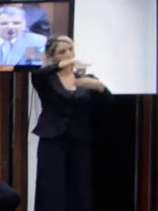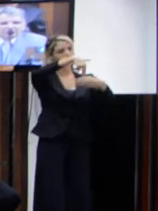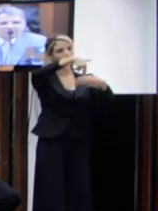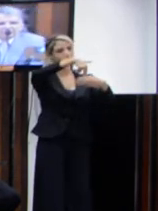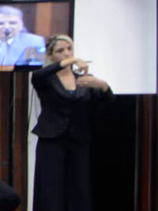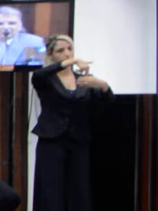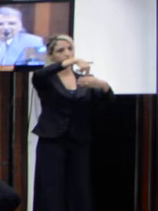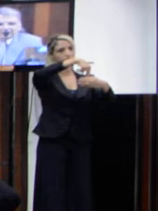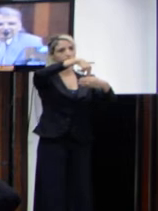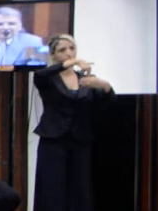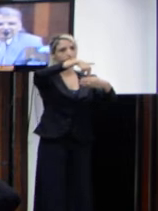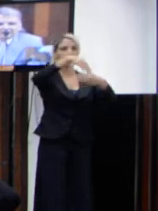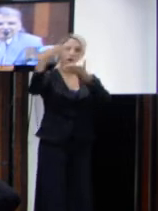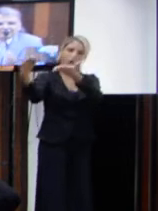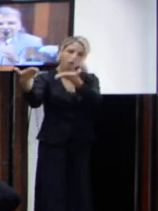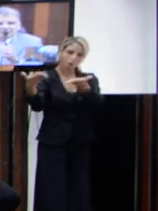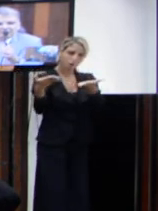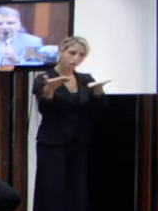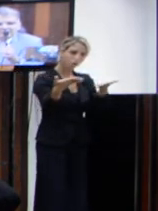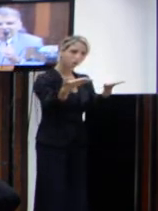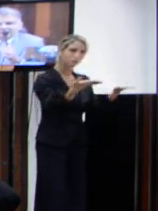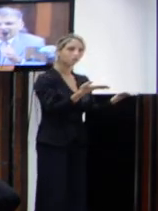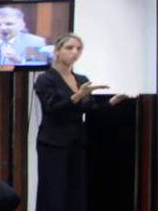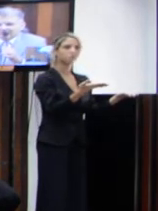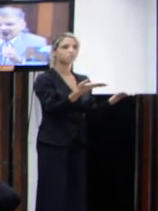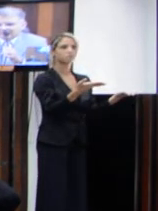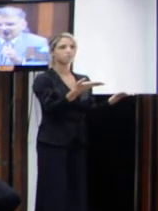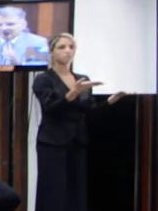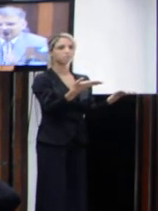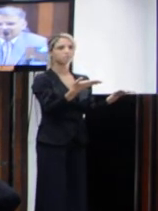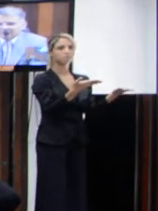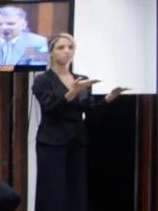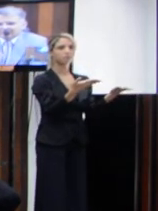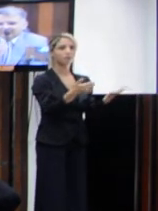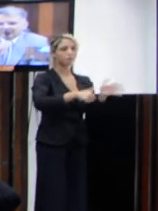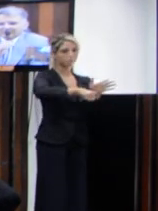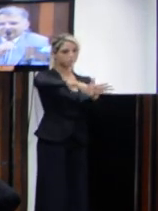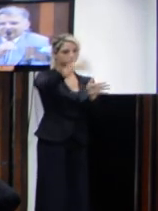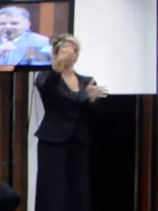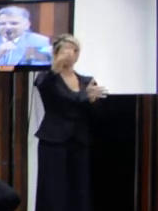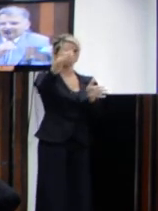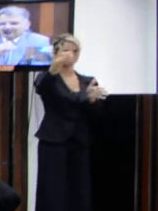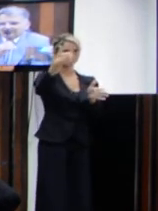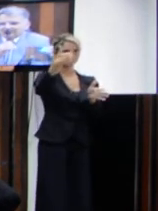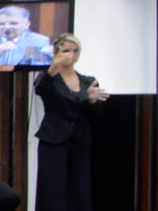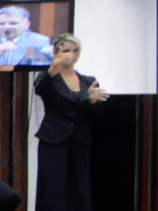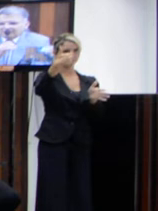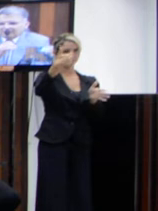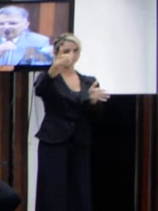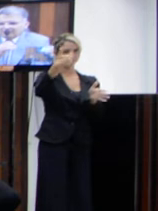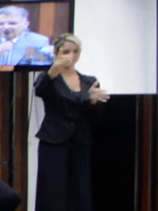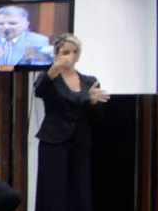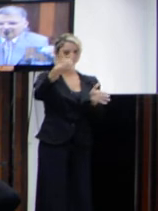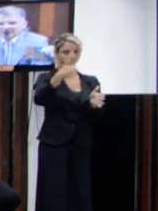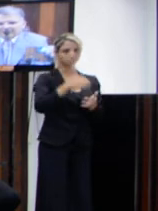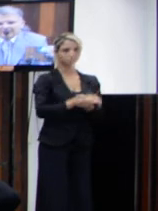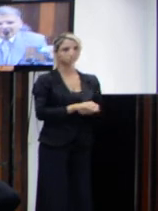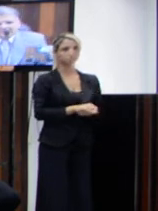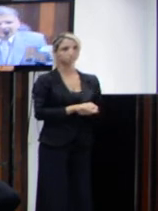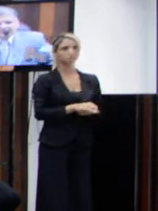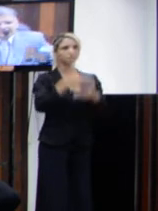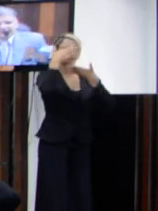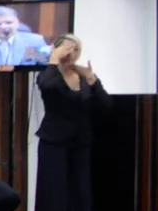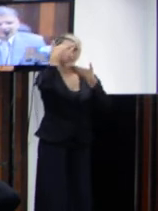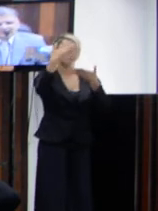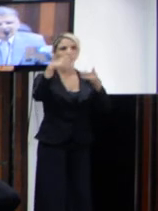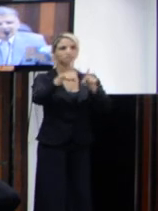quero convidar aqui inicialmente para fazer uso da palavra e desde já